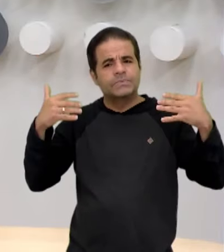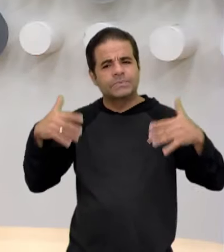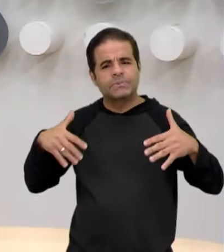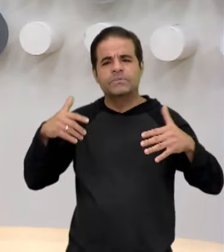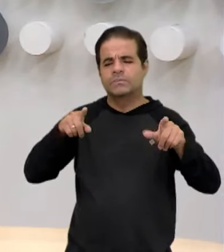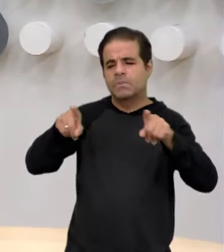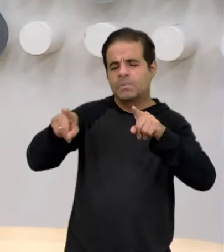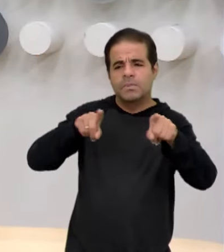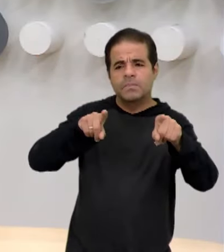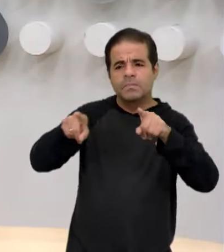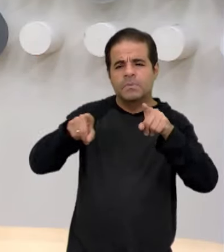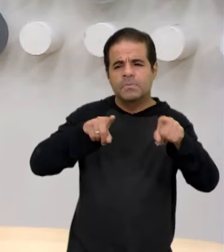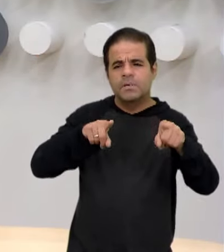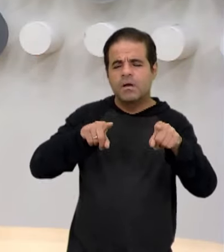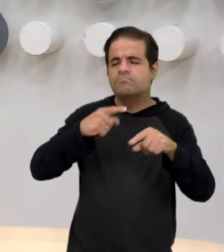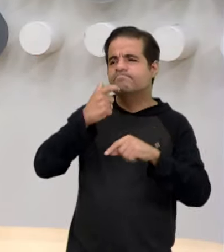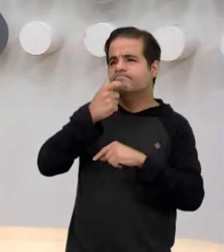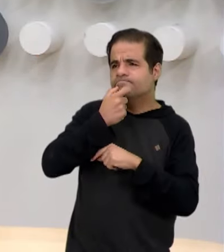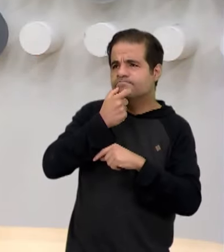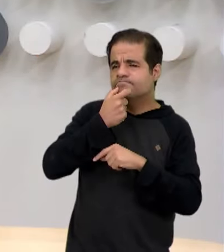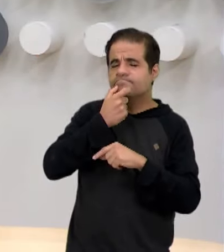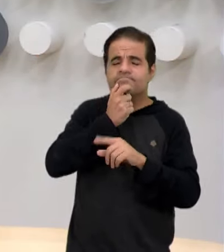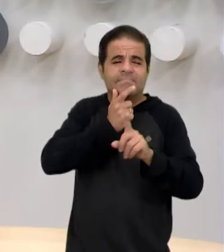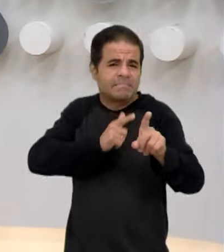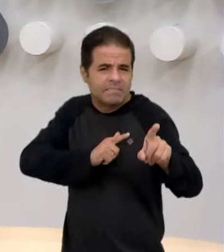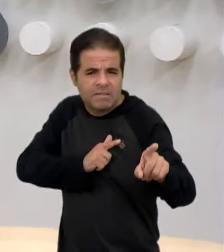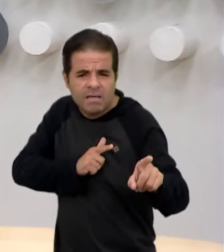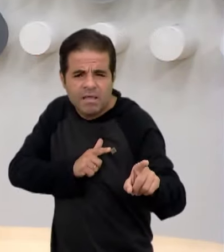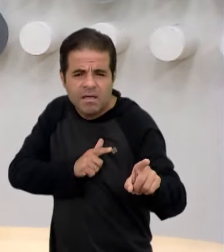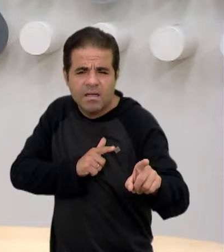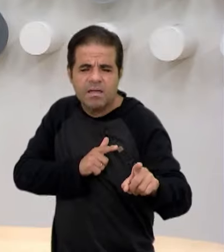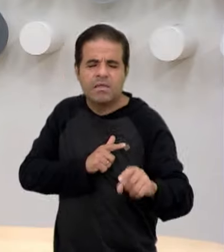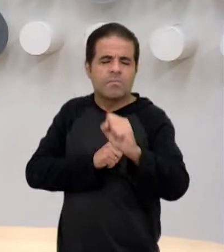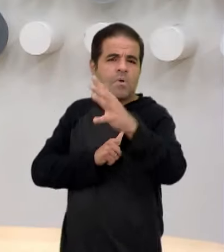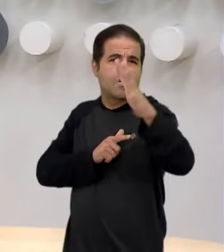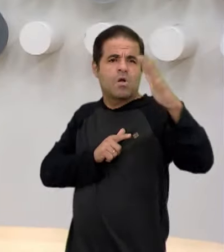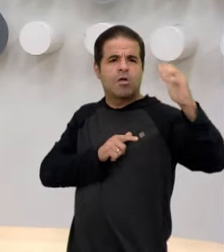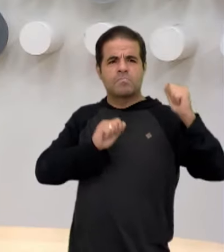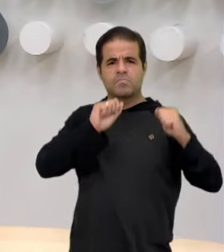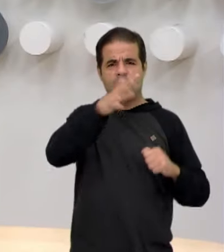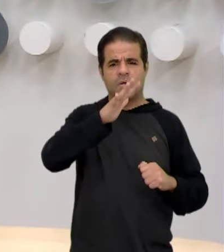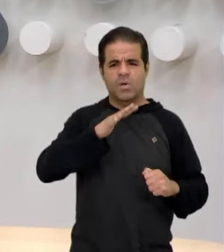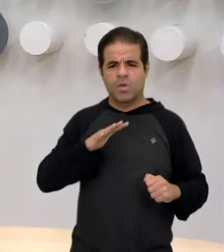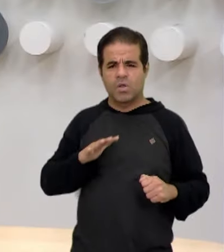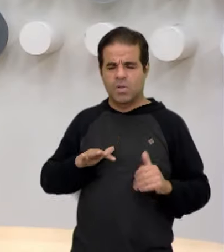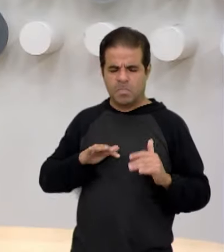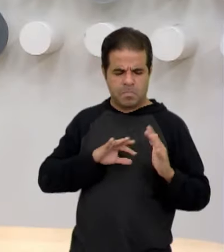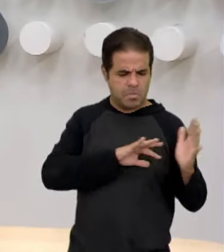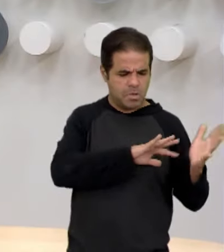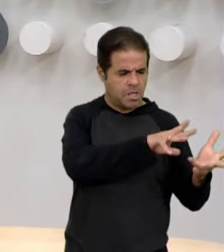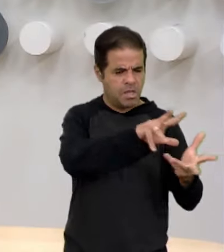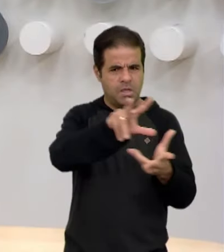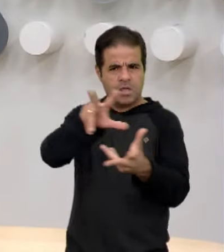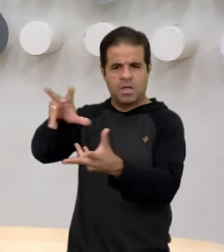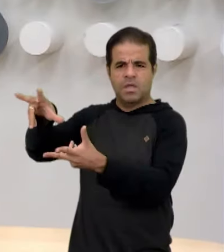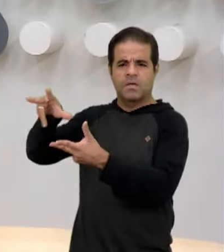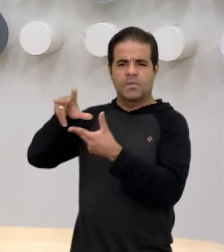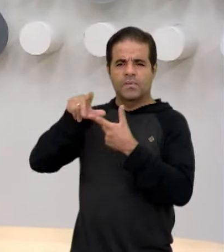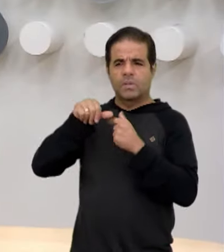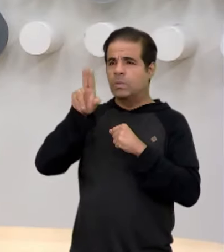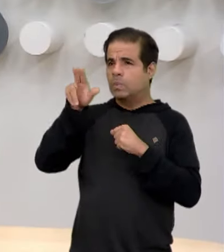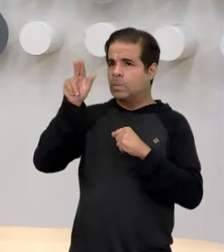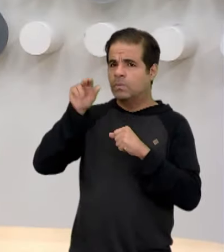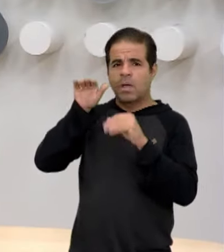Por quê? Será que de fato existe uma paisagem natural no planeta Terra? Uma paisagem que nunca